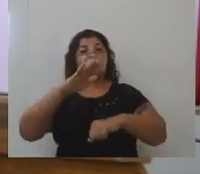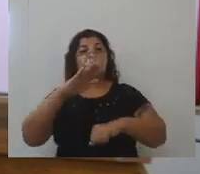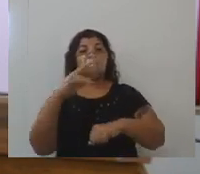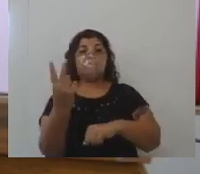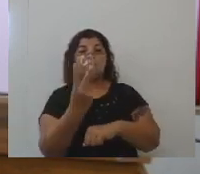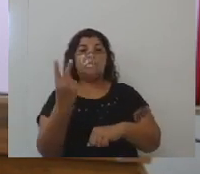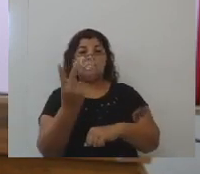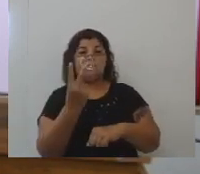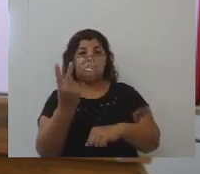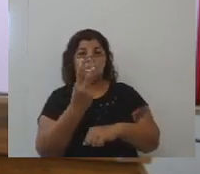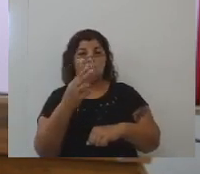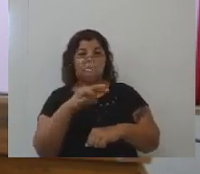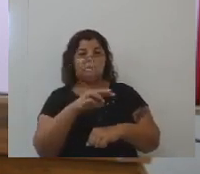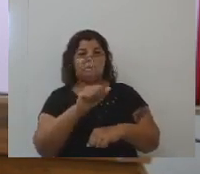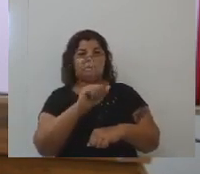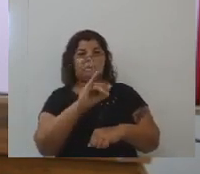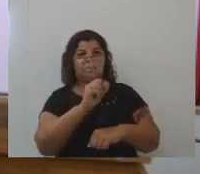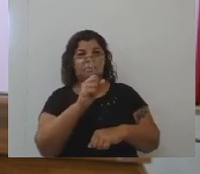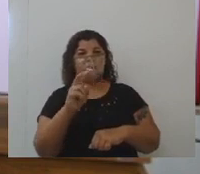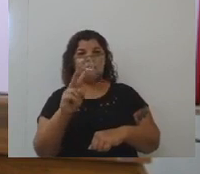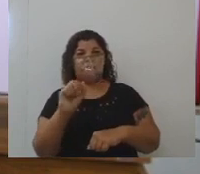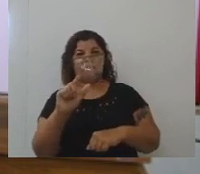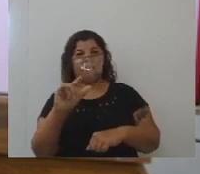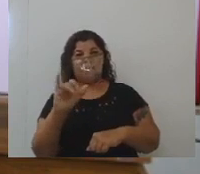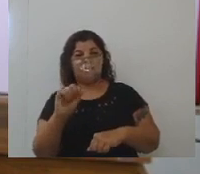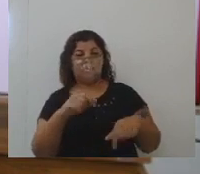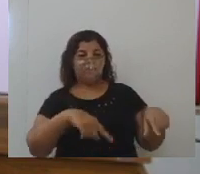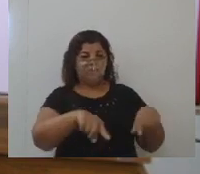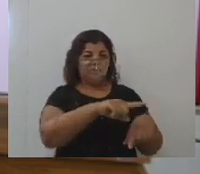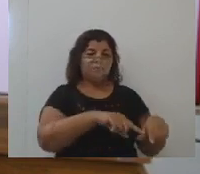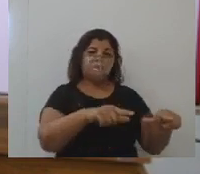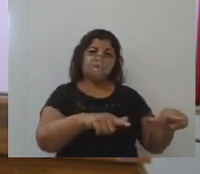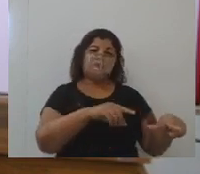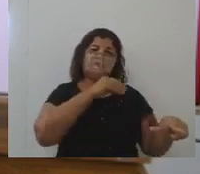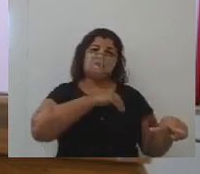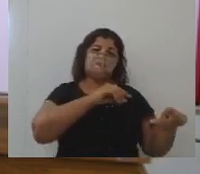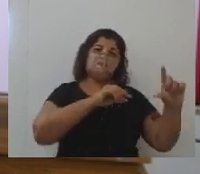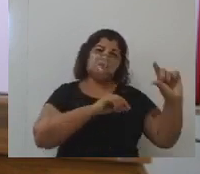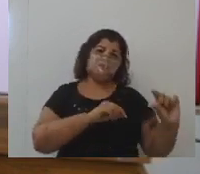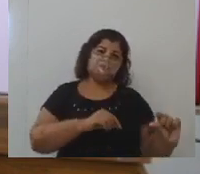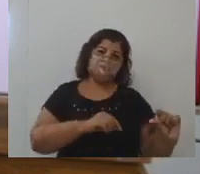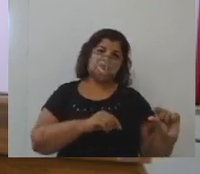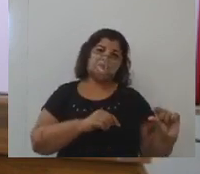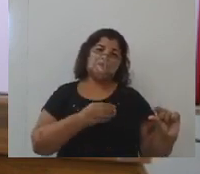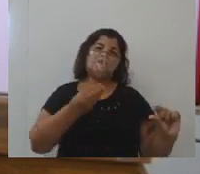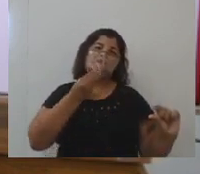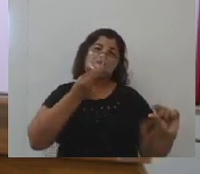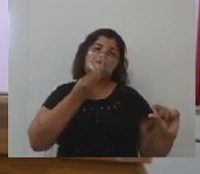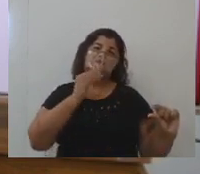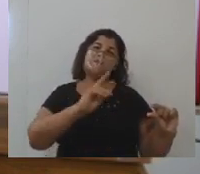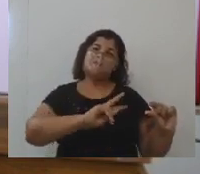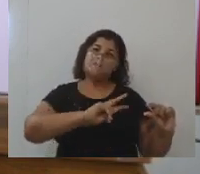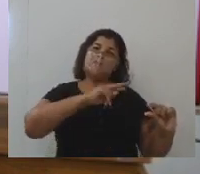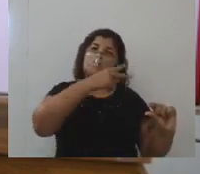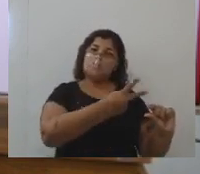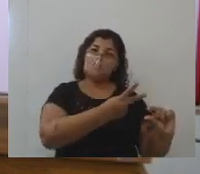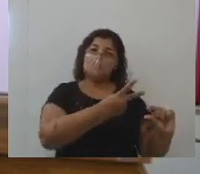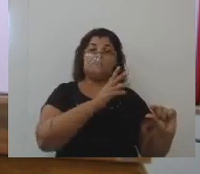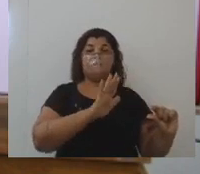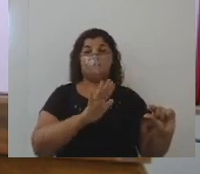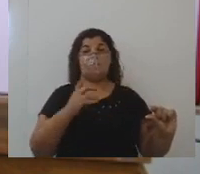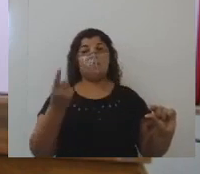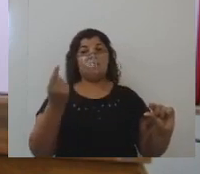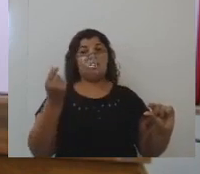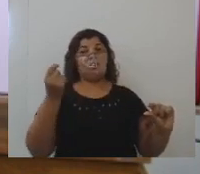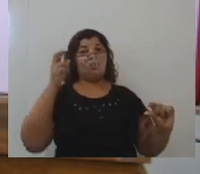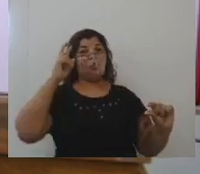o trabalhador assalariado, ele ganha muito menos do que ele merece. Ele poderia ganhar muito mais, mas o que é que o